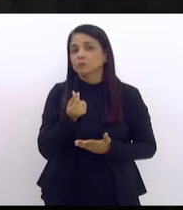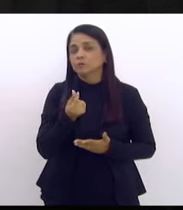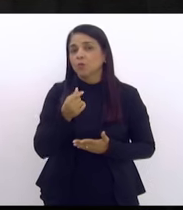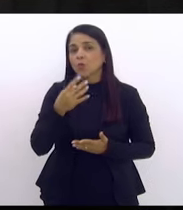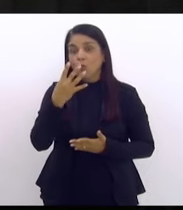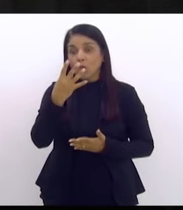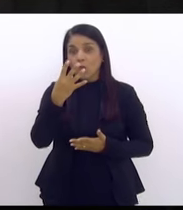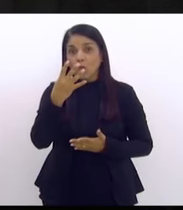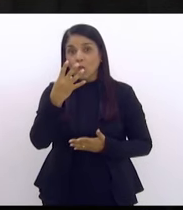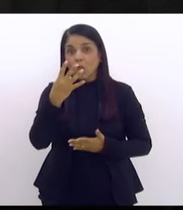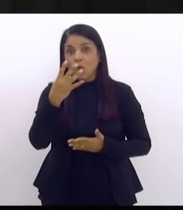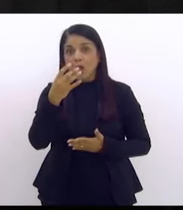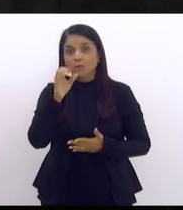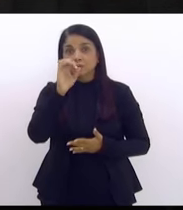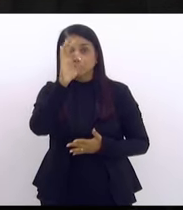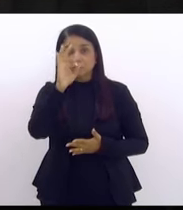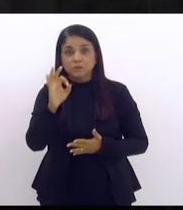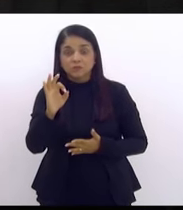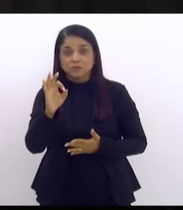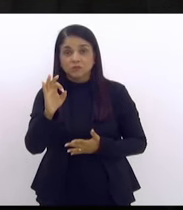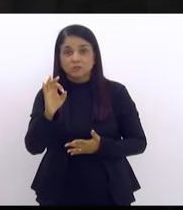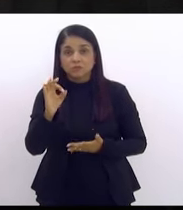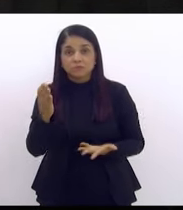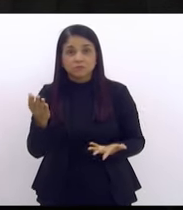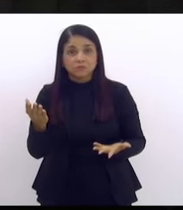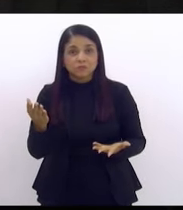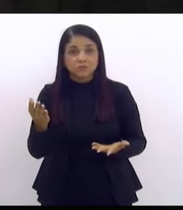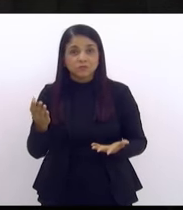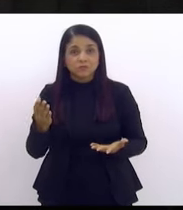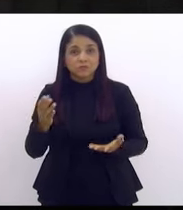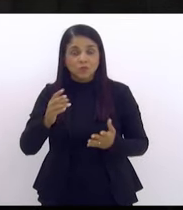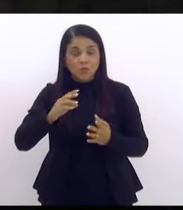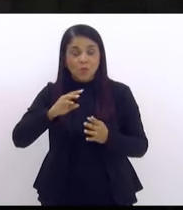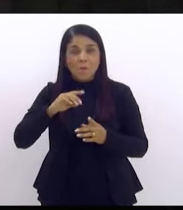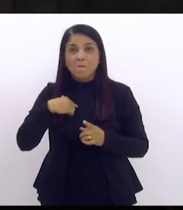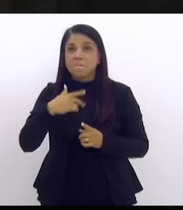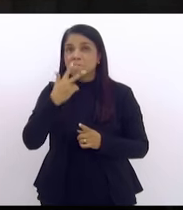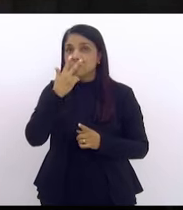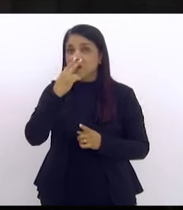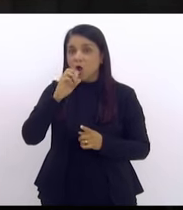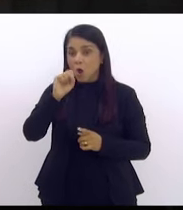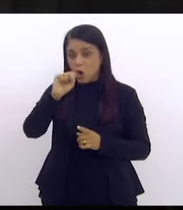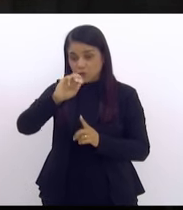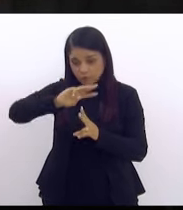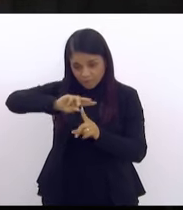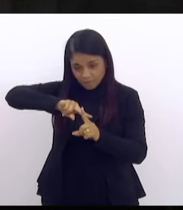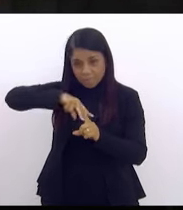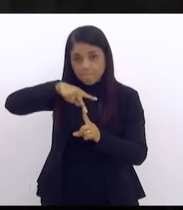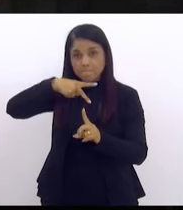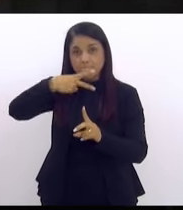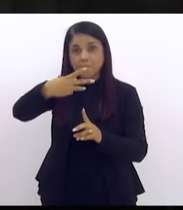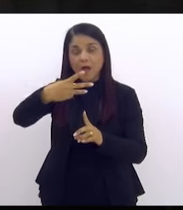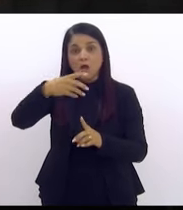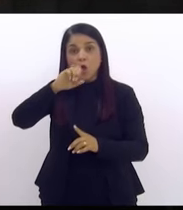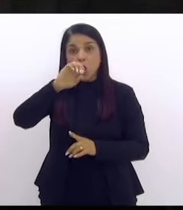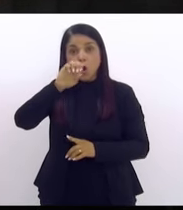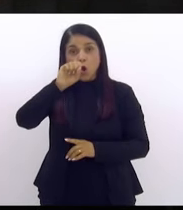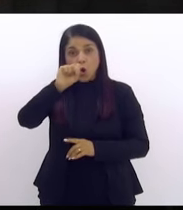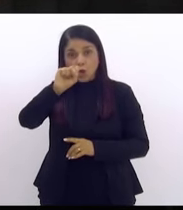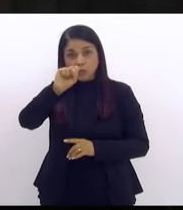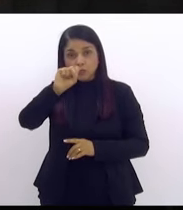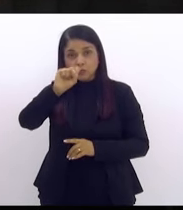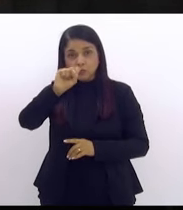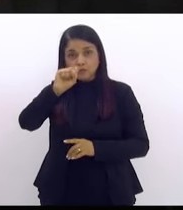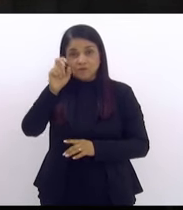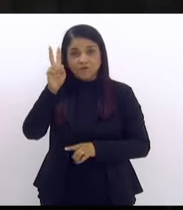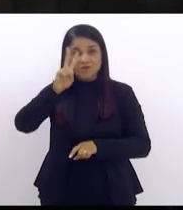4%. Praticamente 8 vezes mais, o dobro.